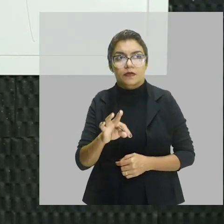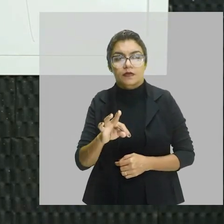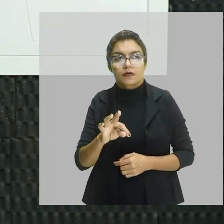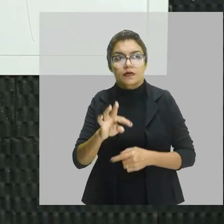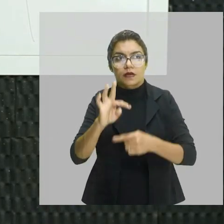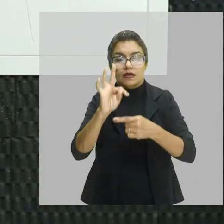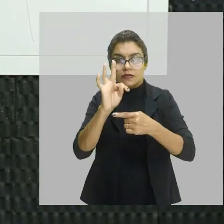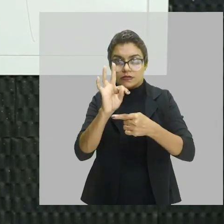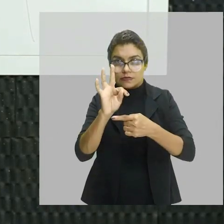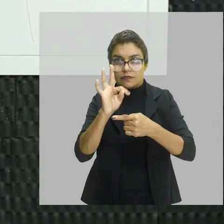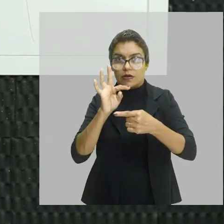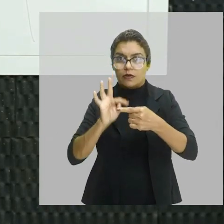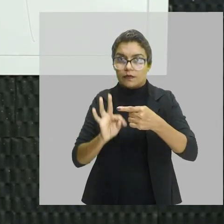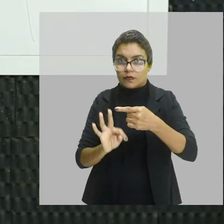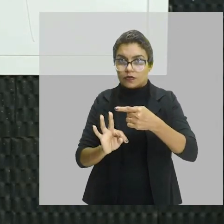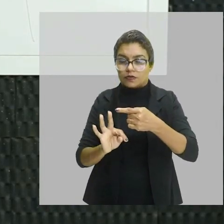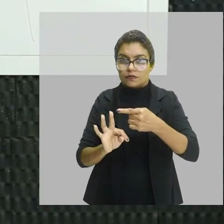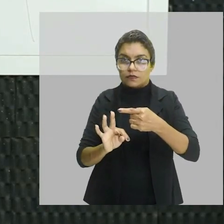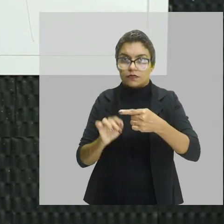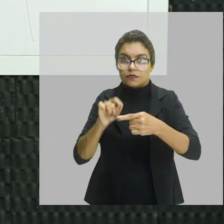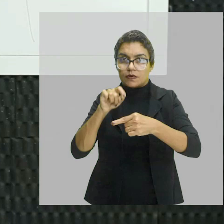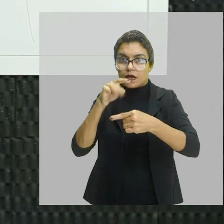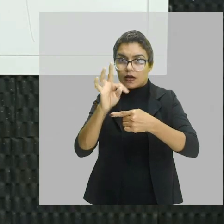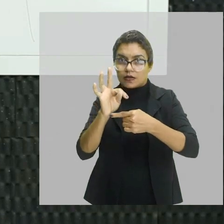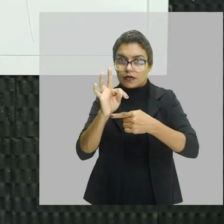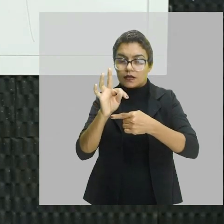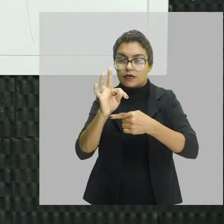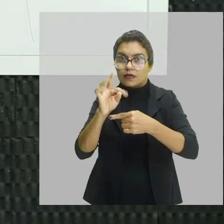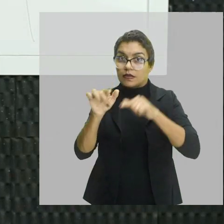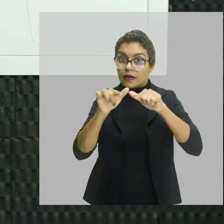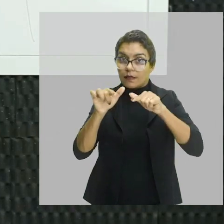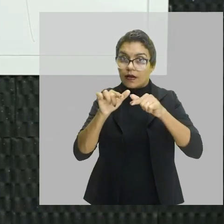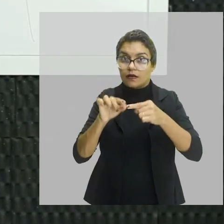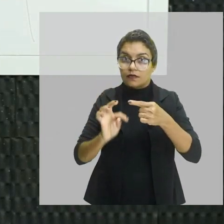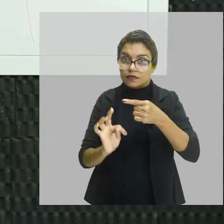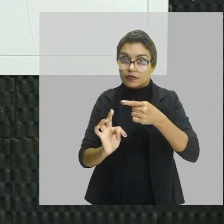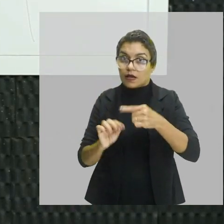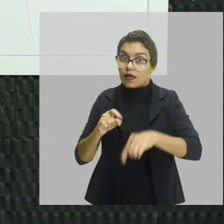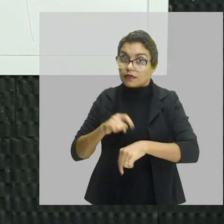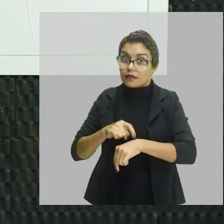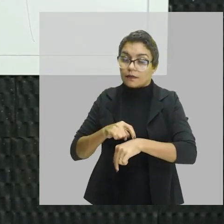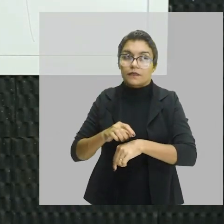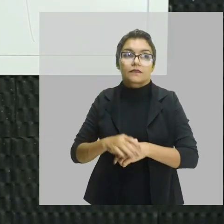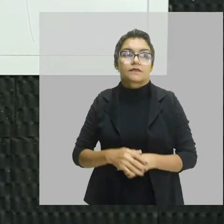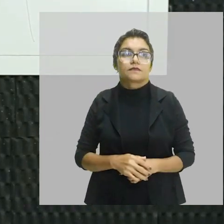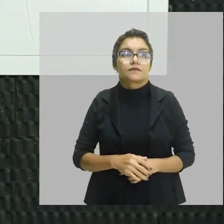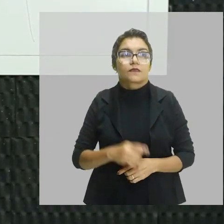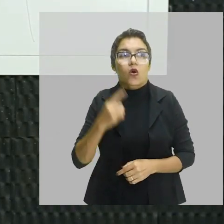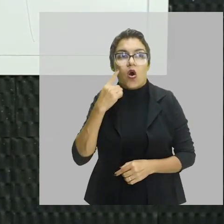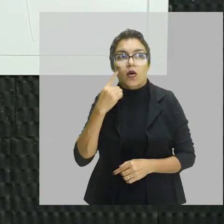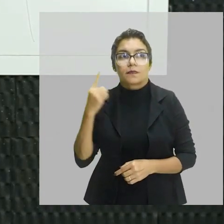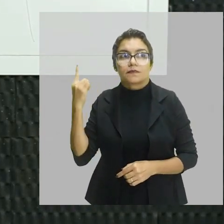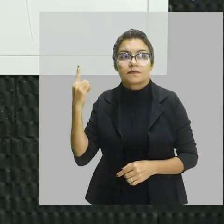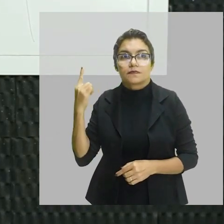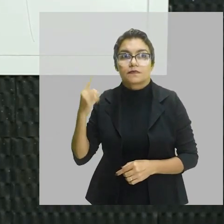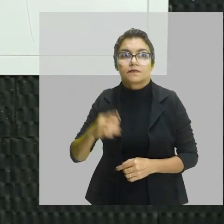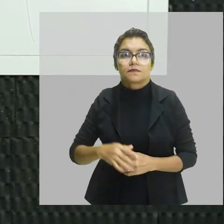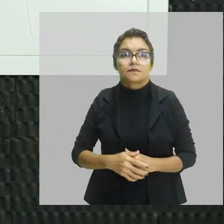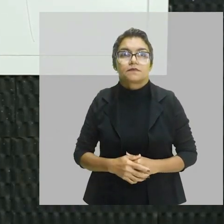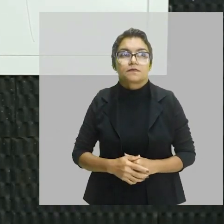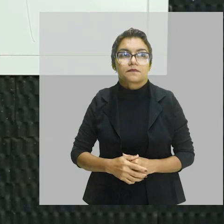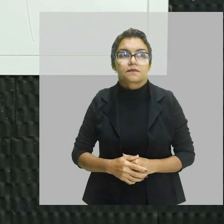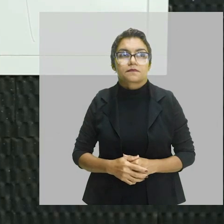é trabalho por tempo, então é joule por segundo, não é isso? Ó, que é